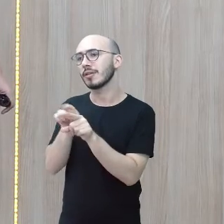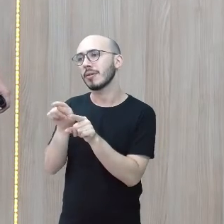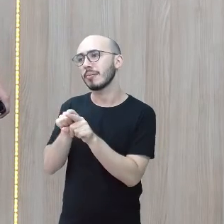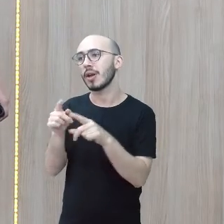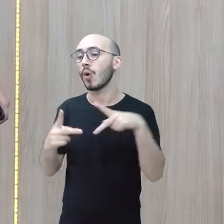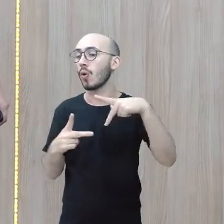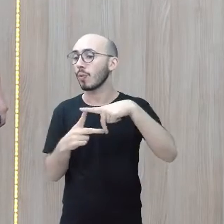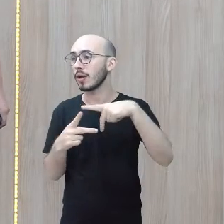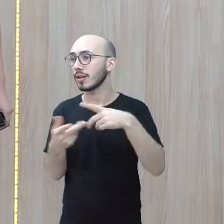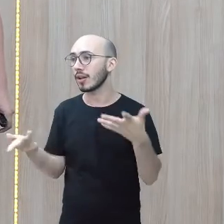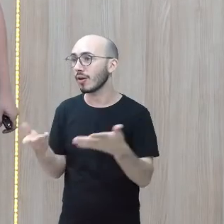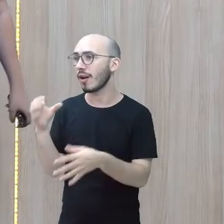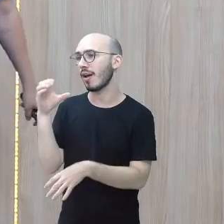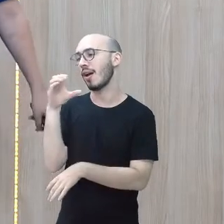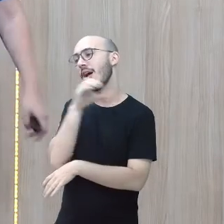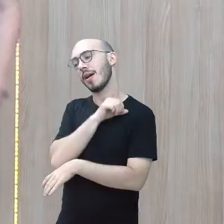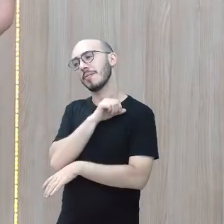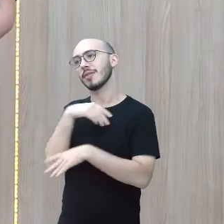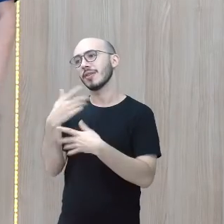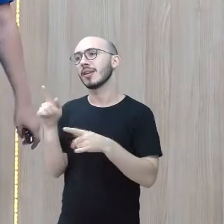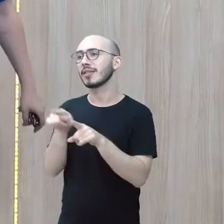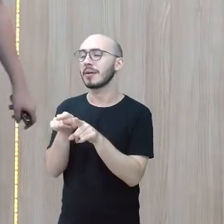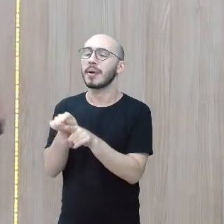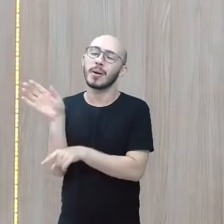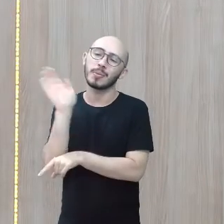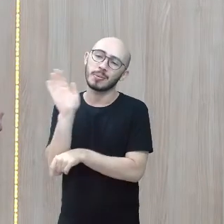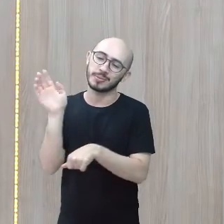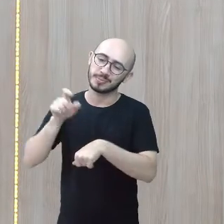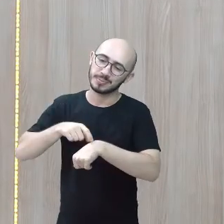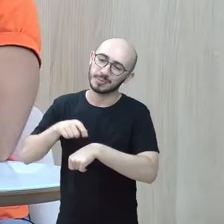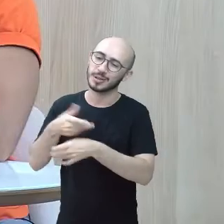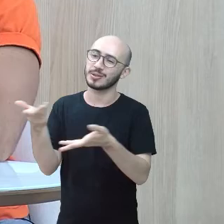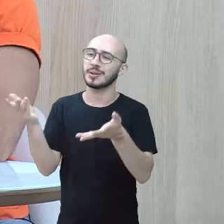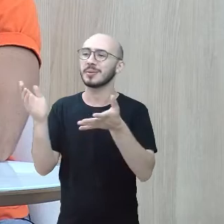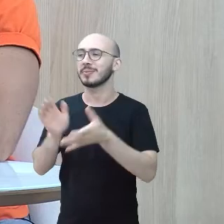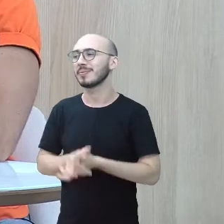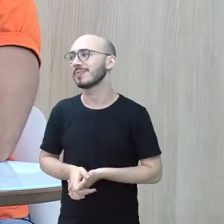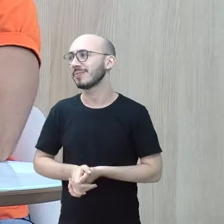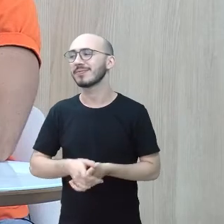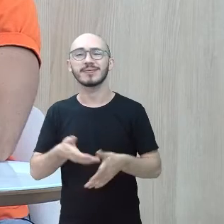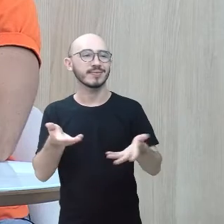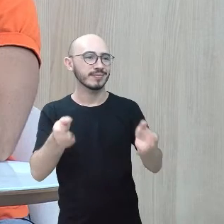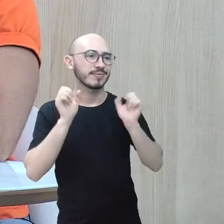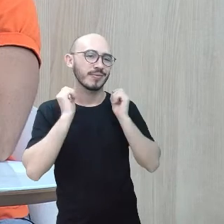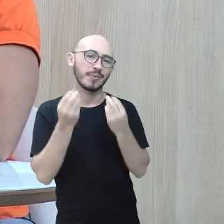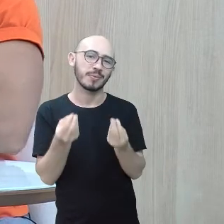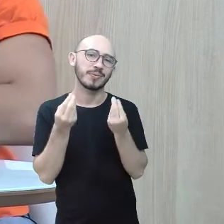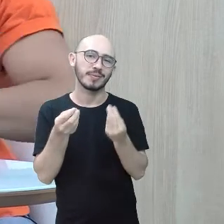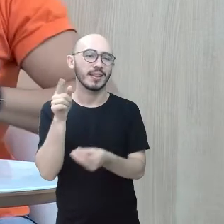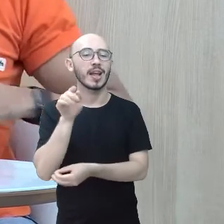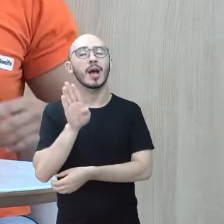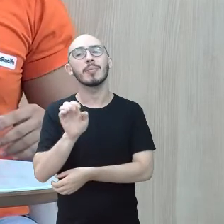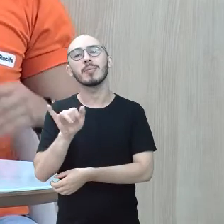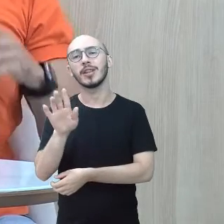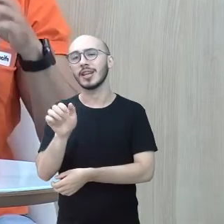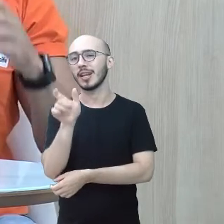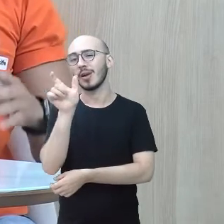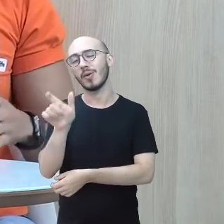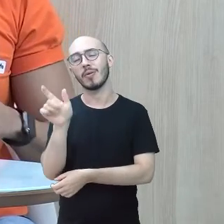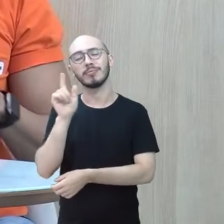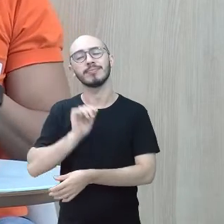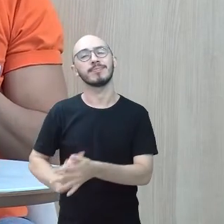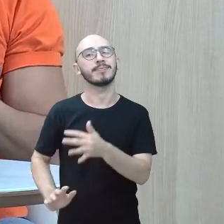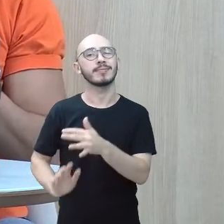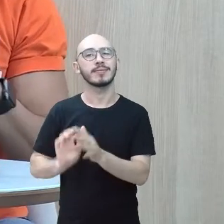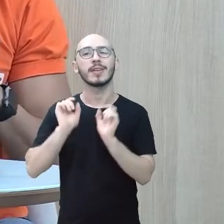quadrado, rapidamente, não é? E dar o seu tchau. Esse Billy é bronca, bicho. Ó,